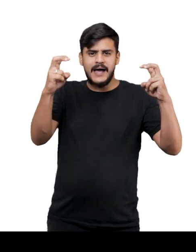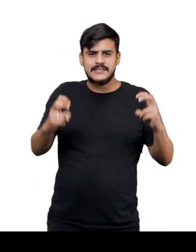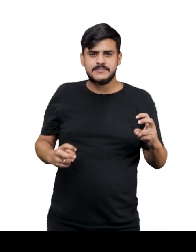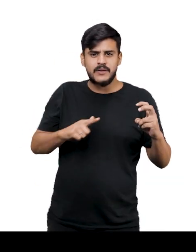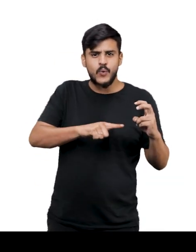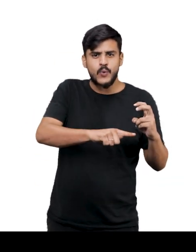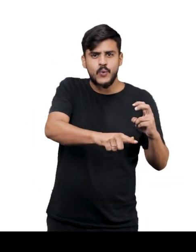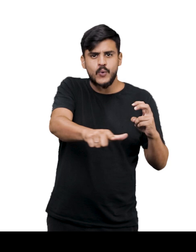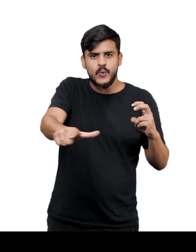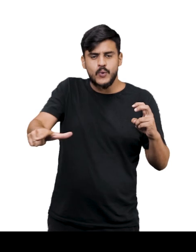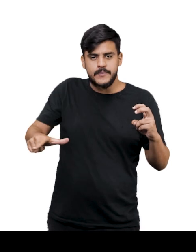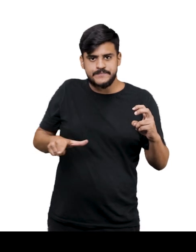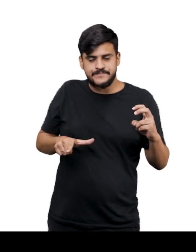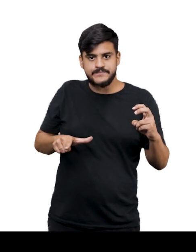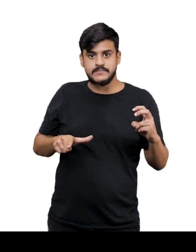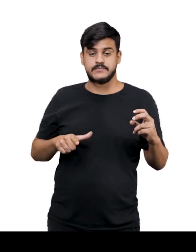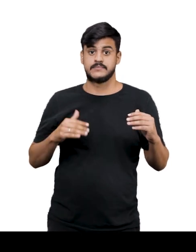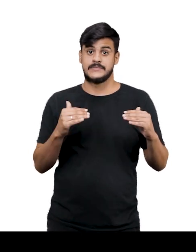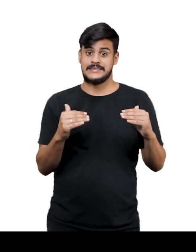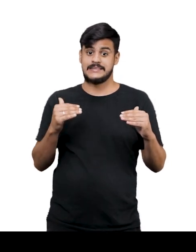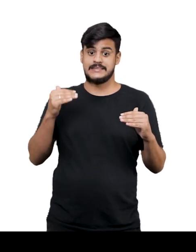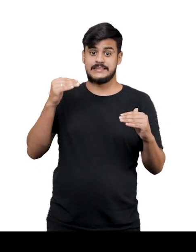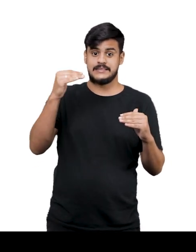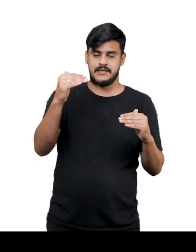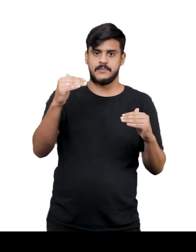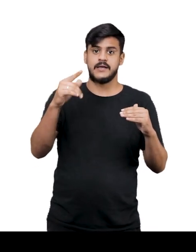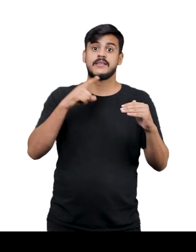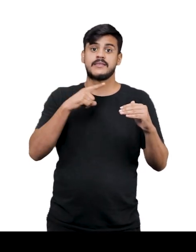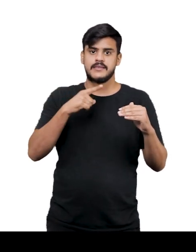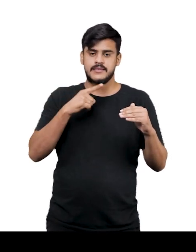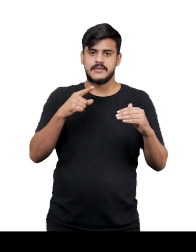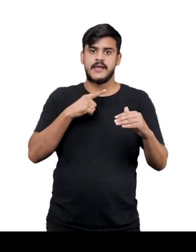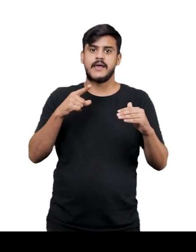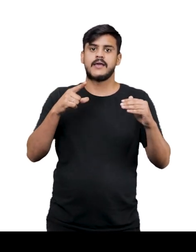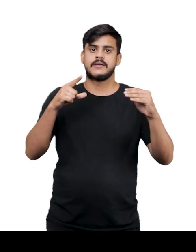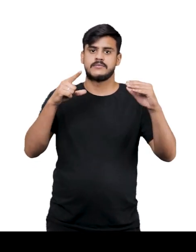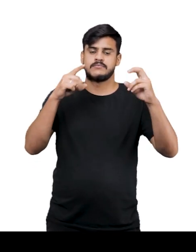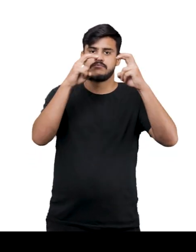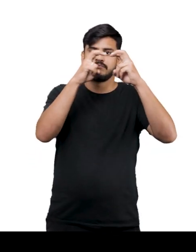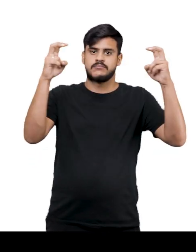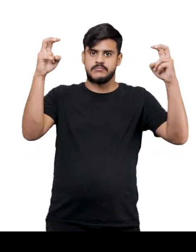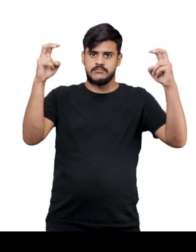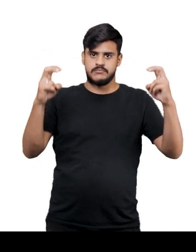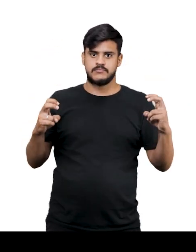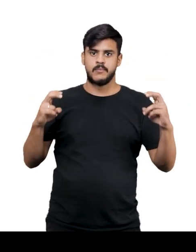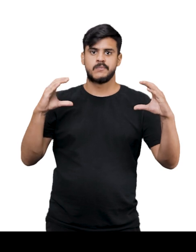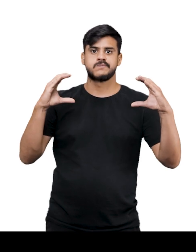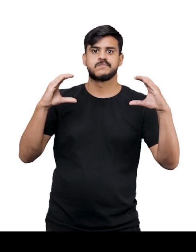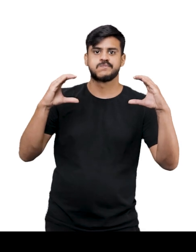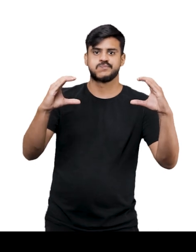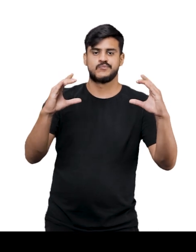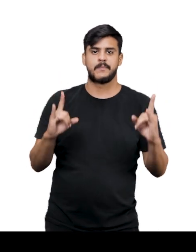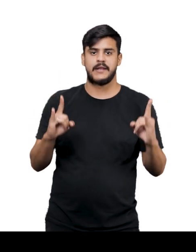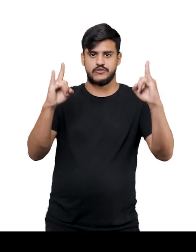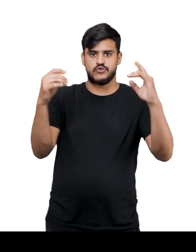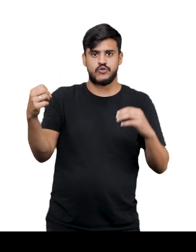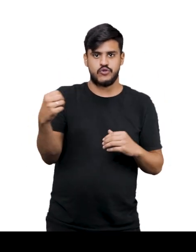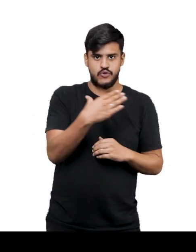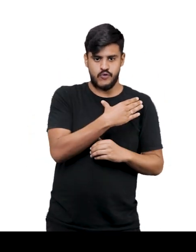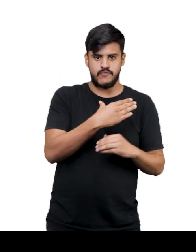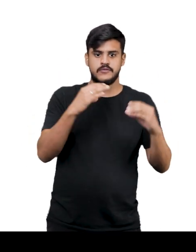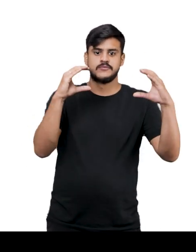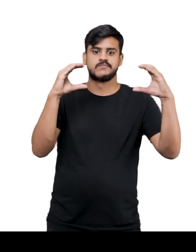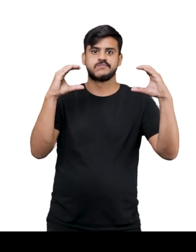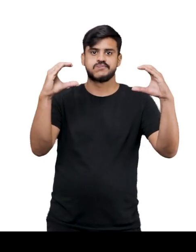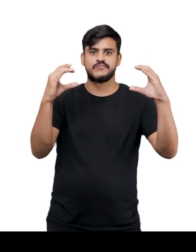toda a extensão do vão livre do MASP. Na parte superior, a arquiteta representa o volume retangular